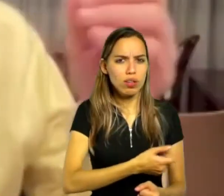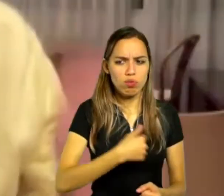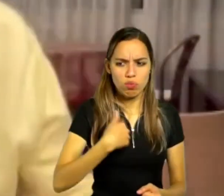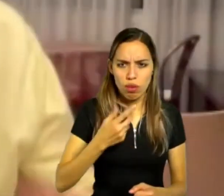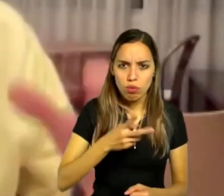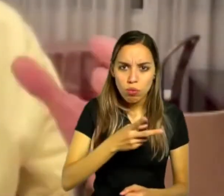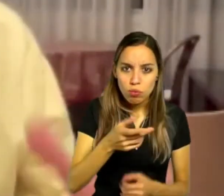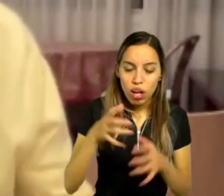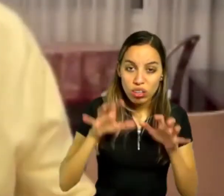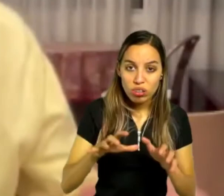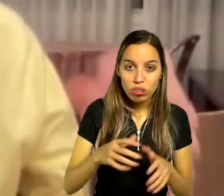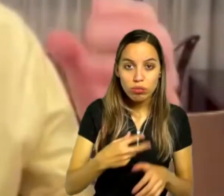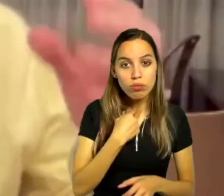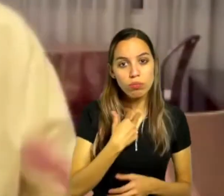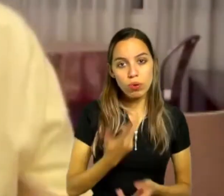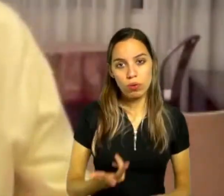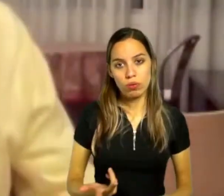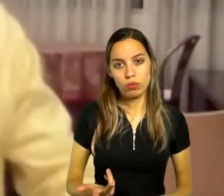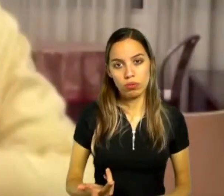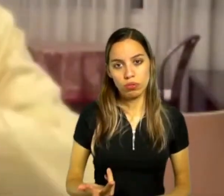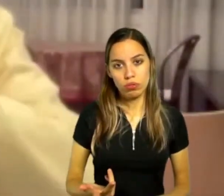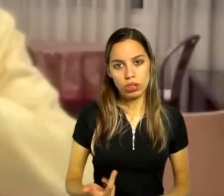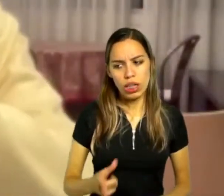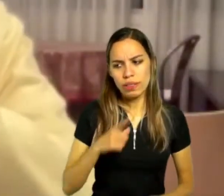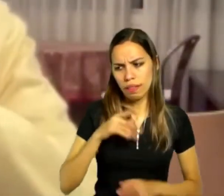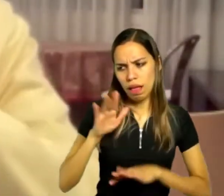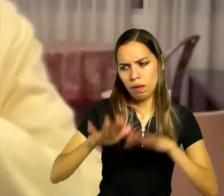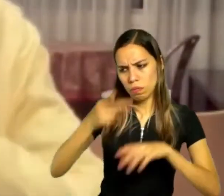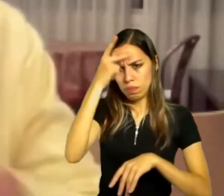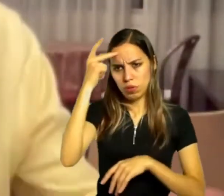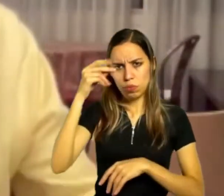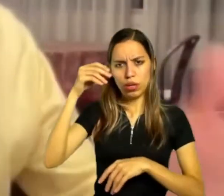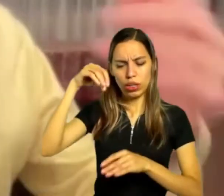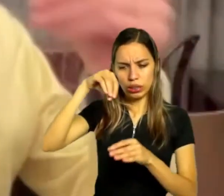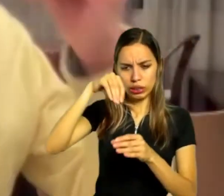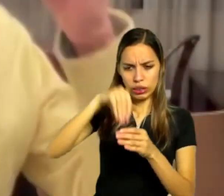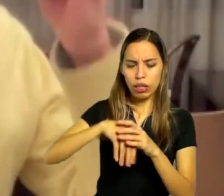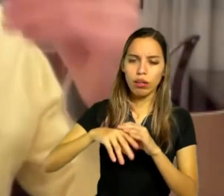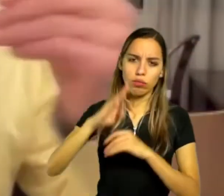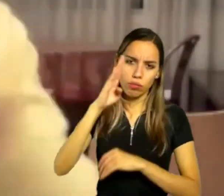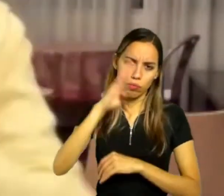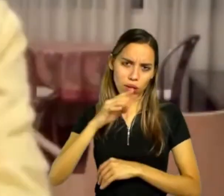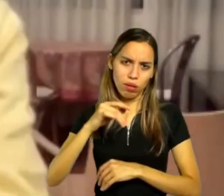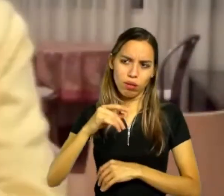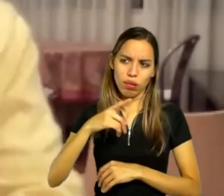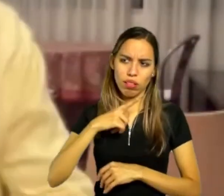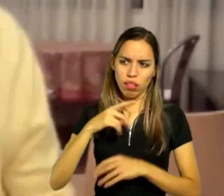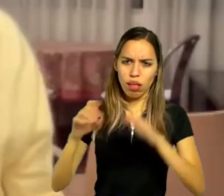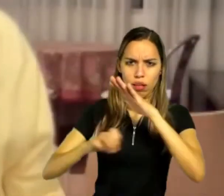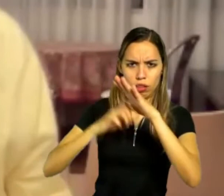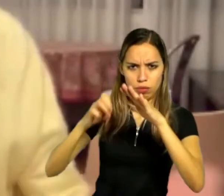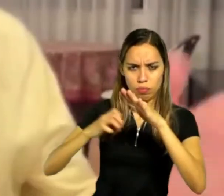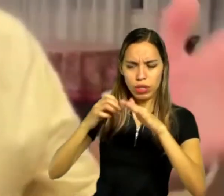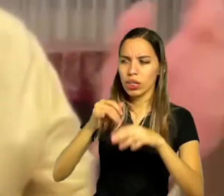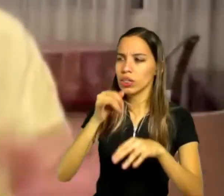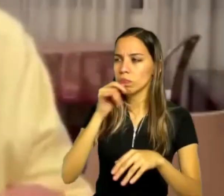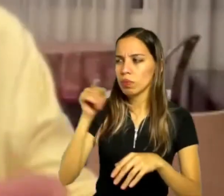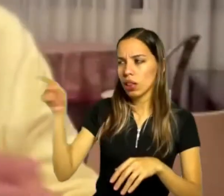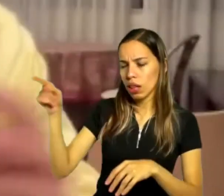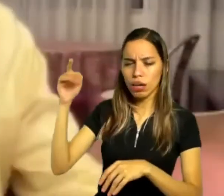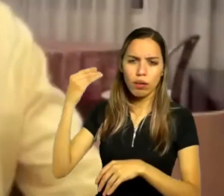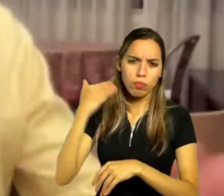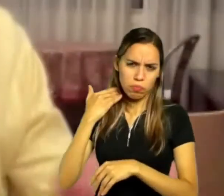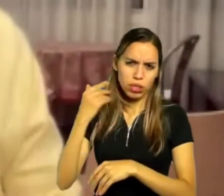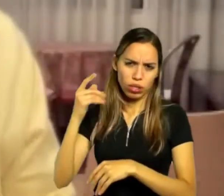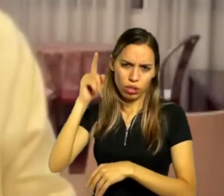tem gente no Brasil bem intencionada, gente que tem empresas, sabe? Como o Banco Itaú fez isso, o